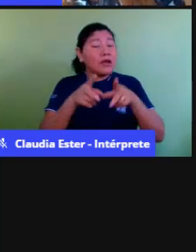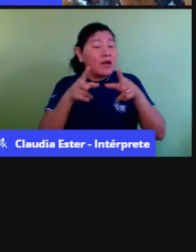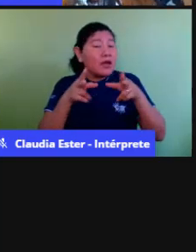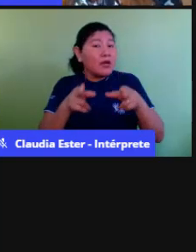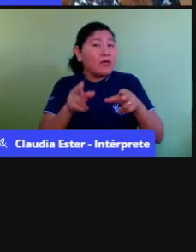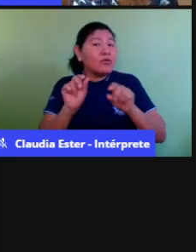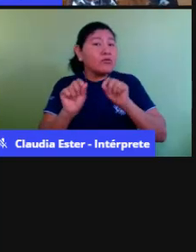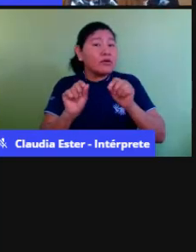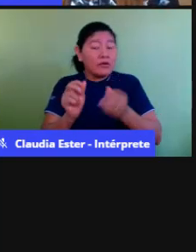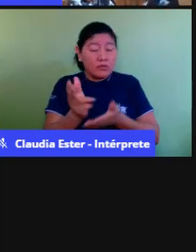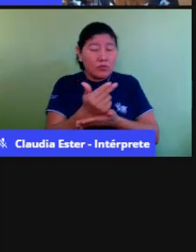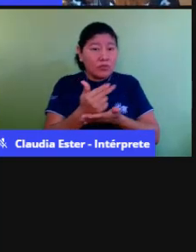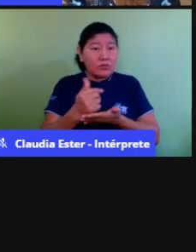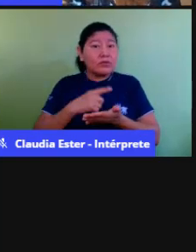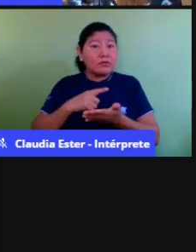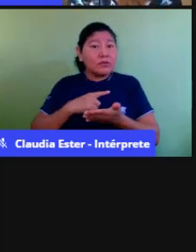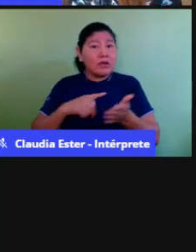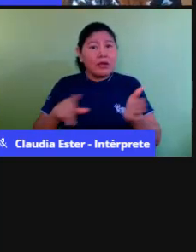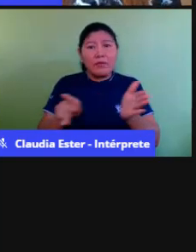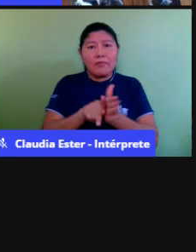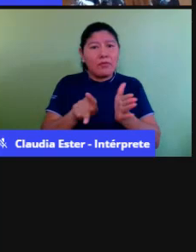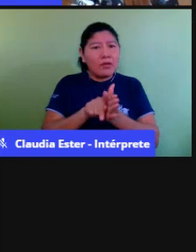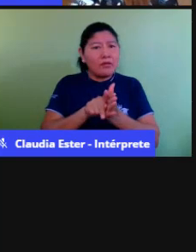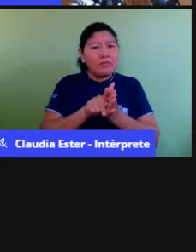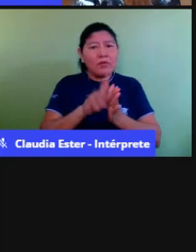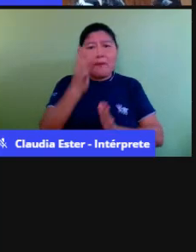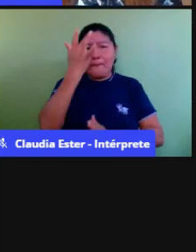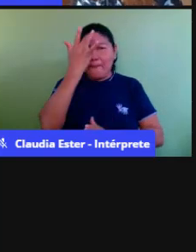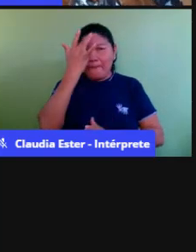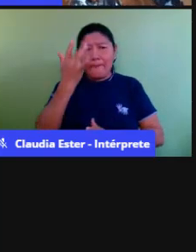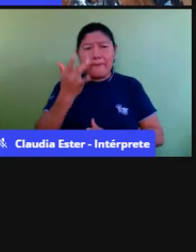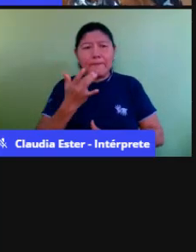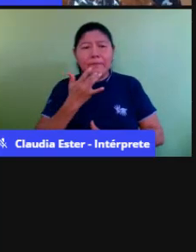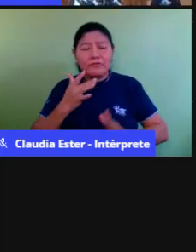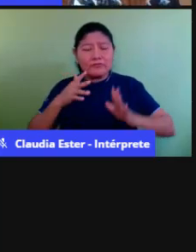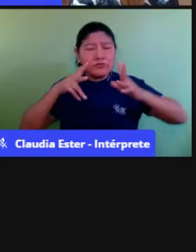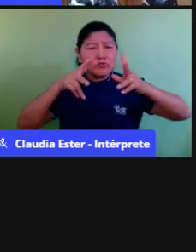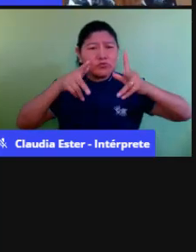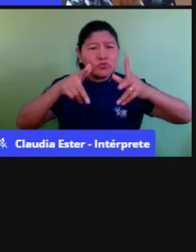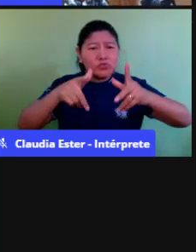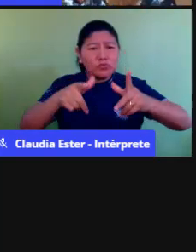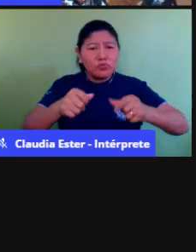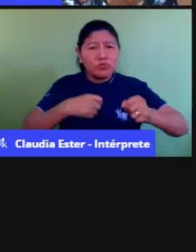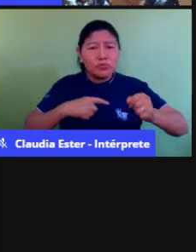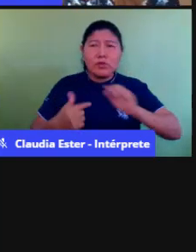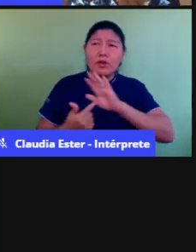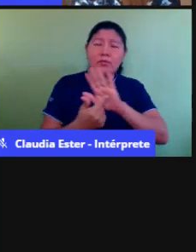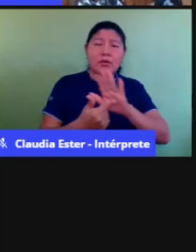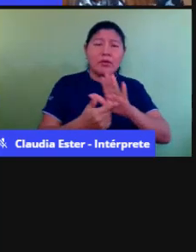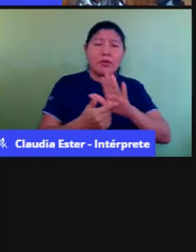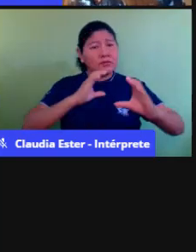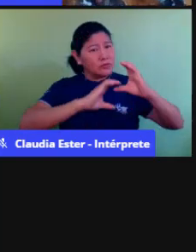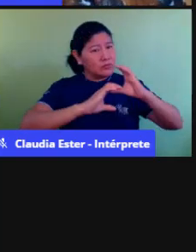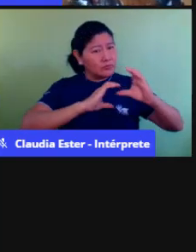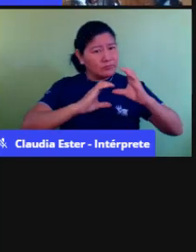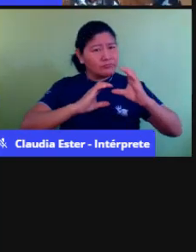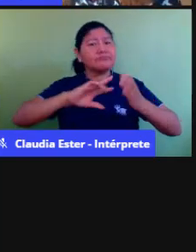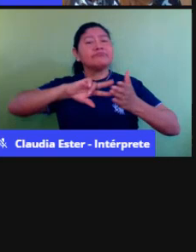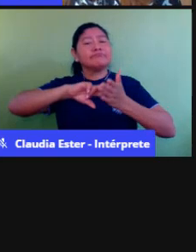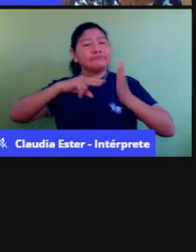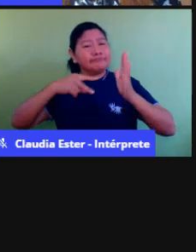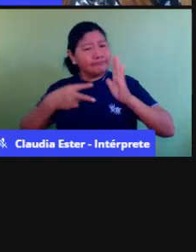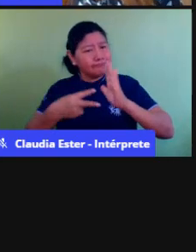tem sim um alfabeto próprio. Então, o desenho, ele comunica, ele dá sentido, ele retrata